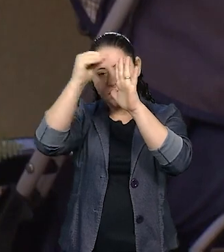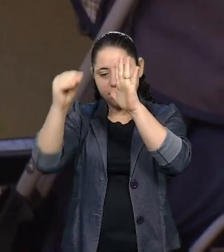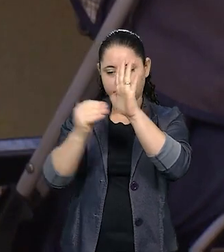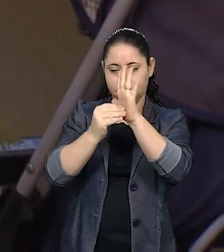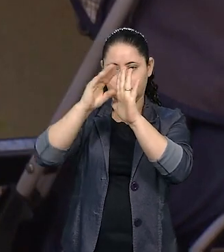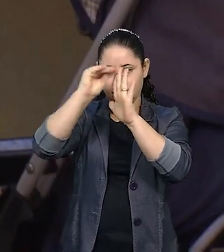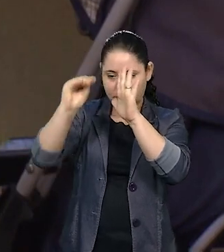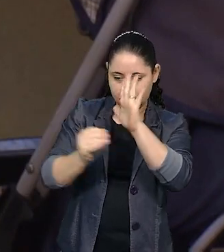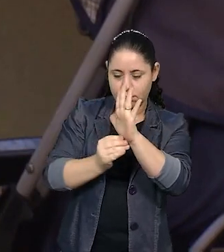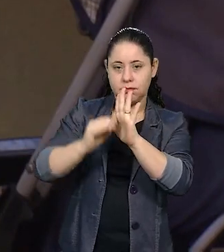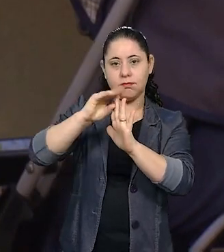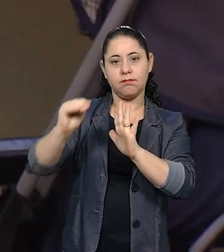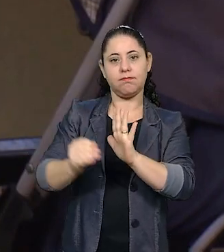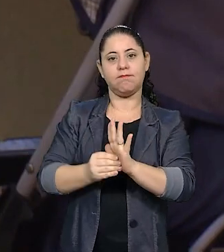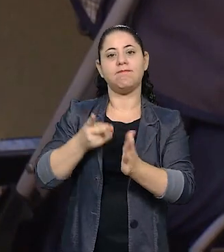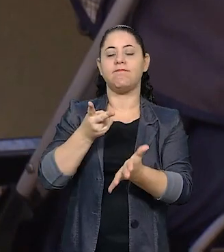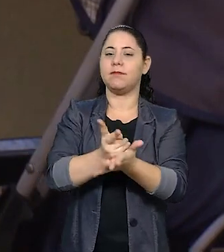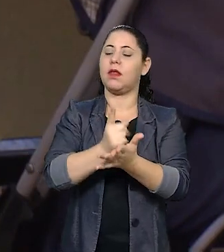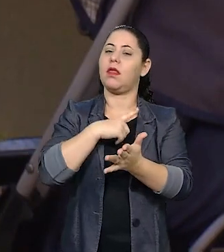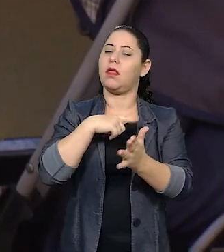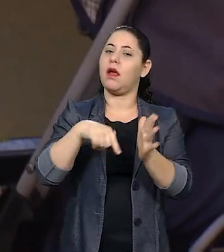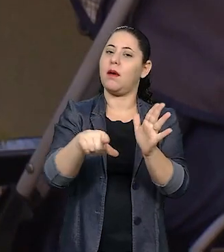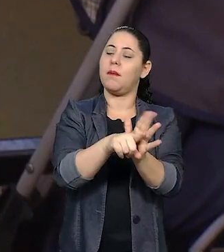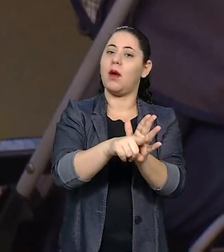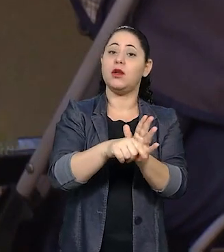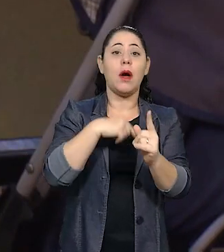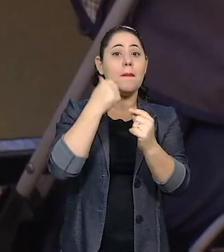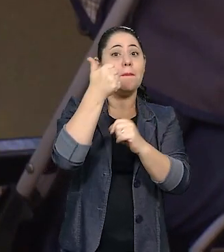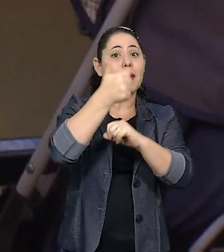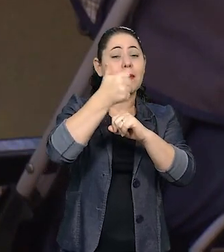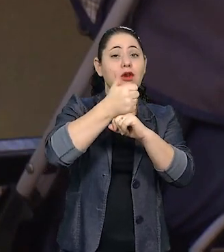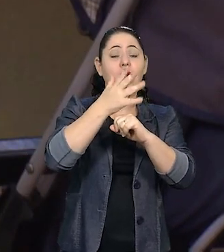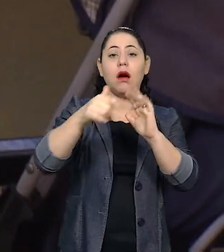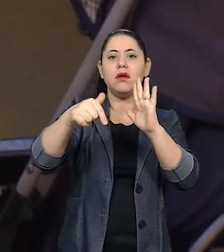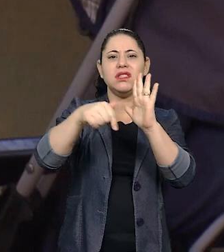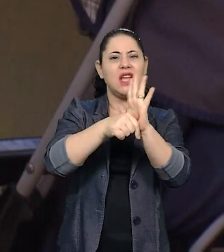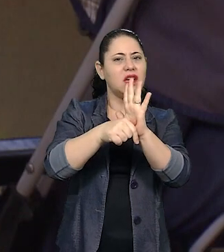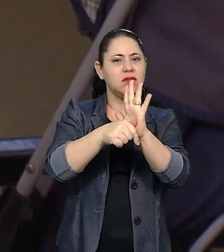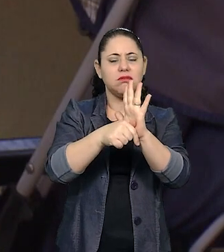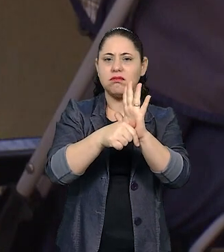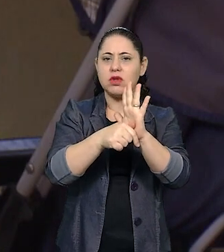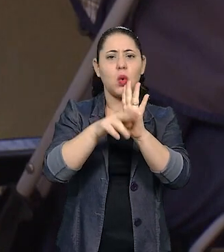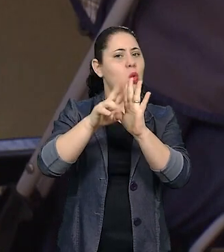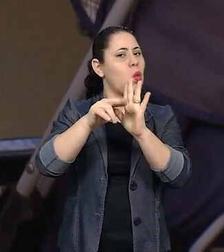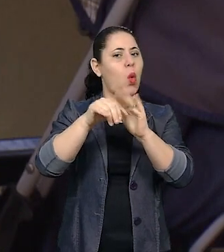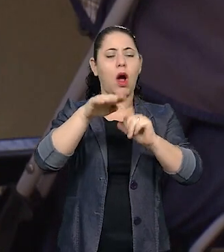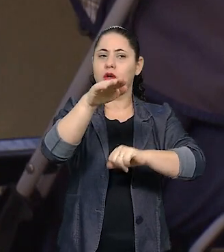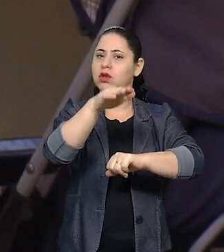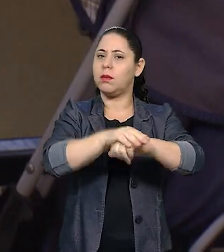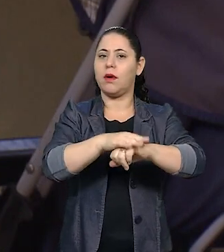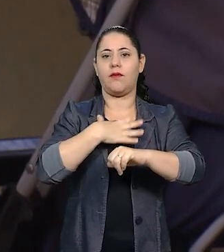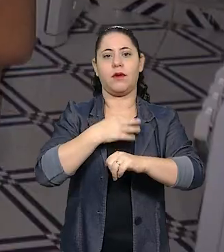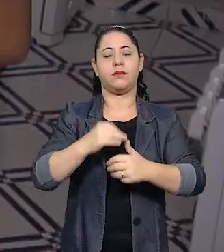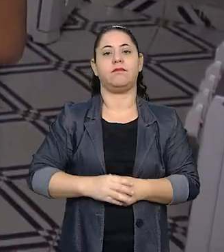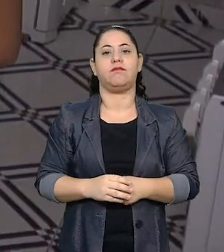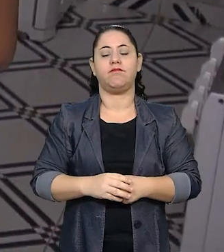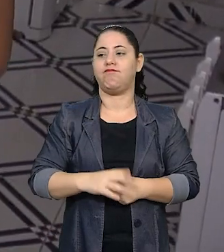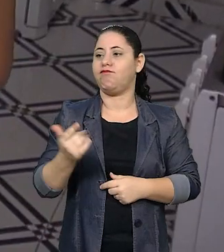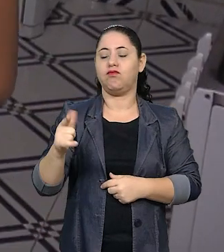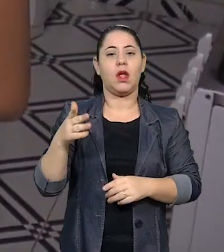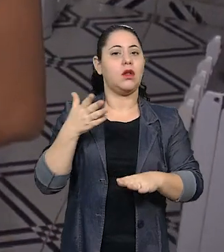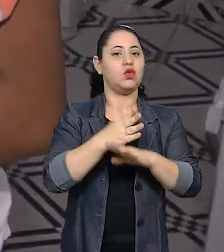difícil, a demanda está muito grande e eles estão cada vez jogando ela para baixo na lista de classificação, que eles têm uma lista,